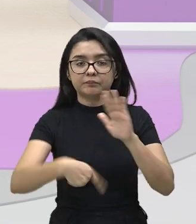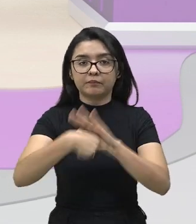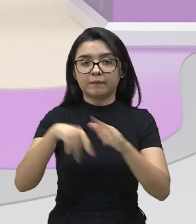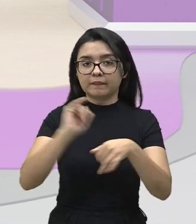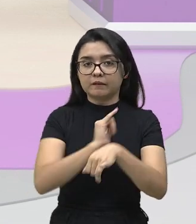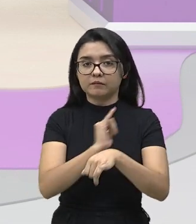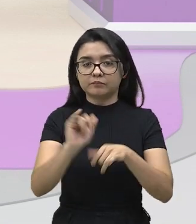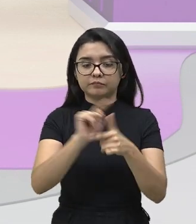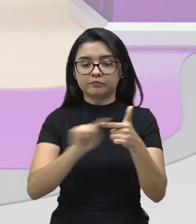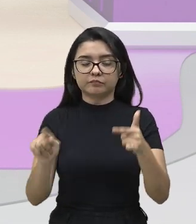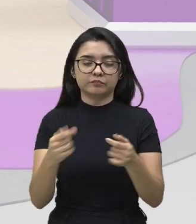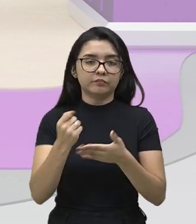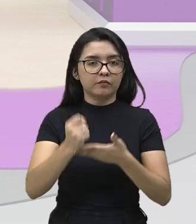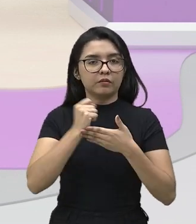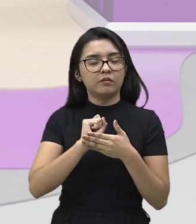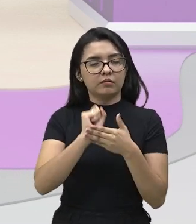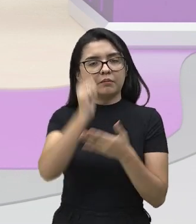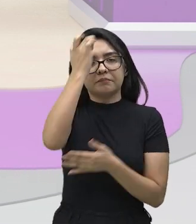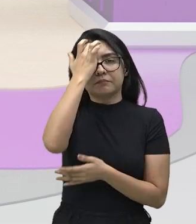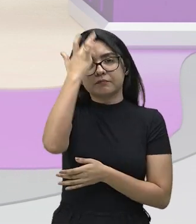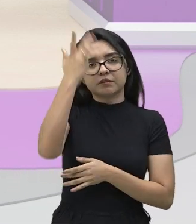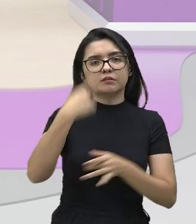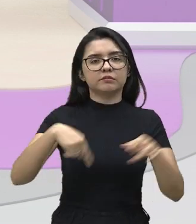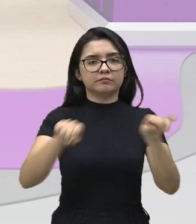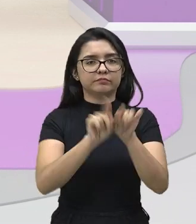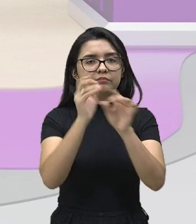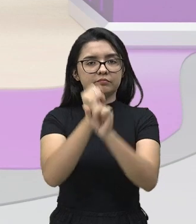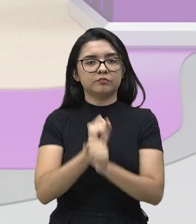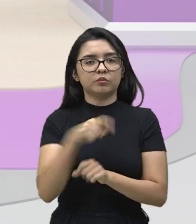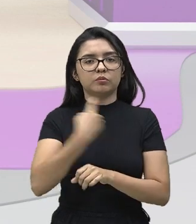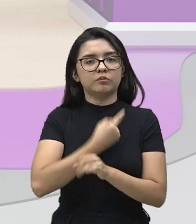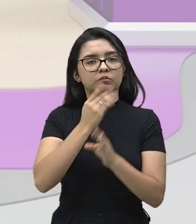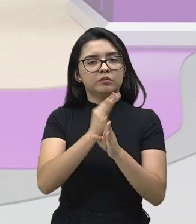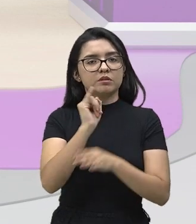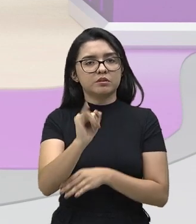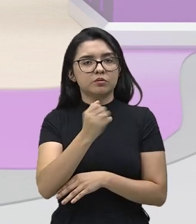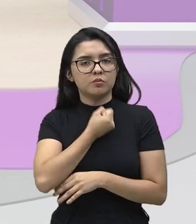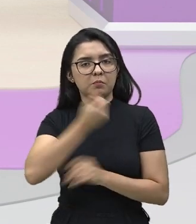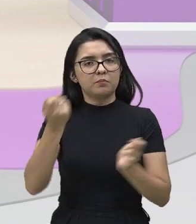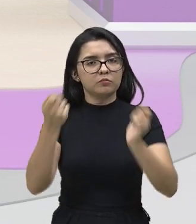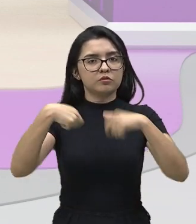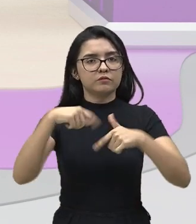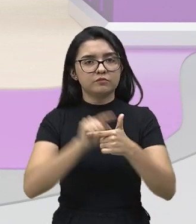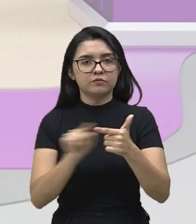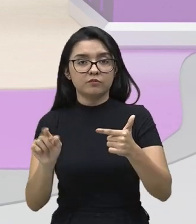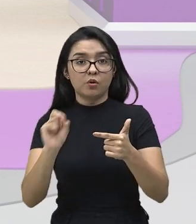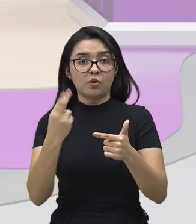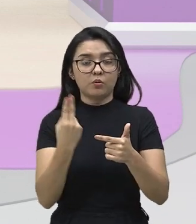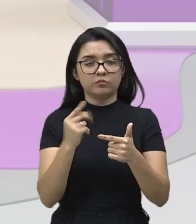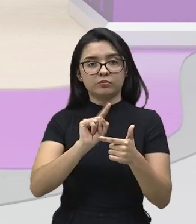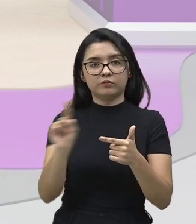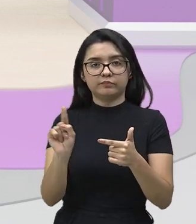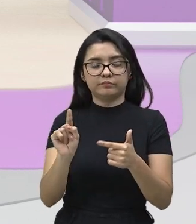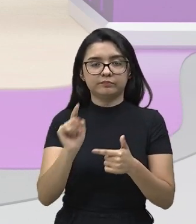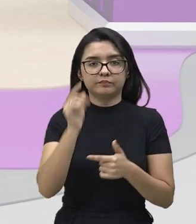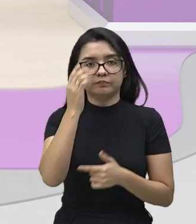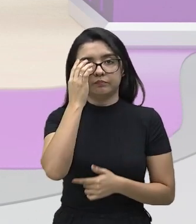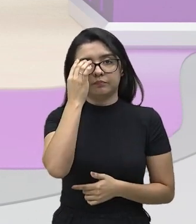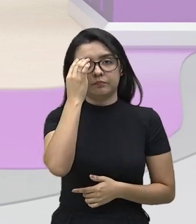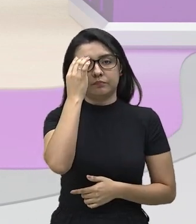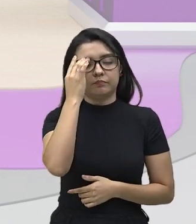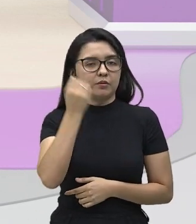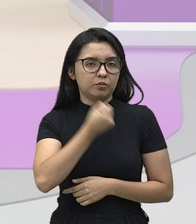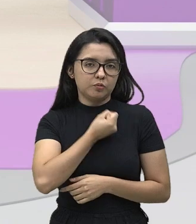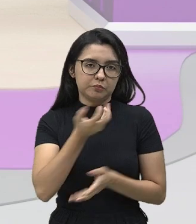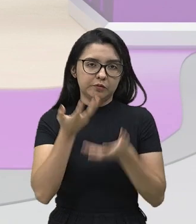divisibilidade, eles vêm para isso, para facilitar a gente descobrir se aquele número vai ser divisível ou não, pelo número